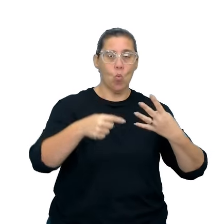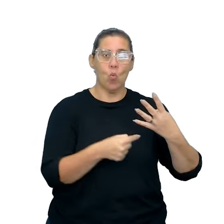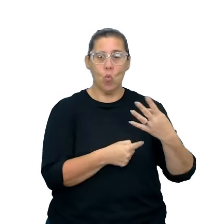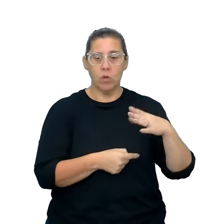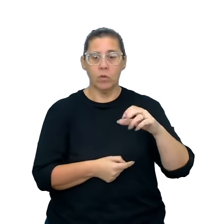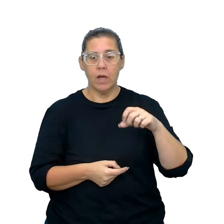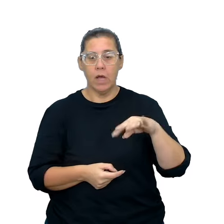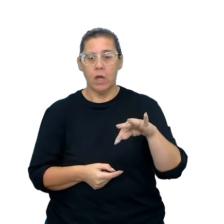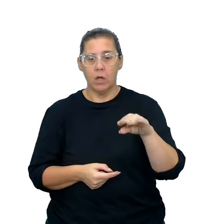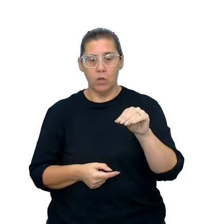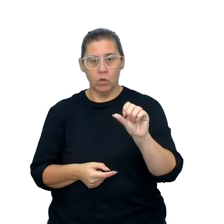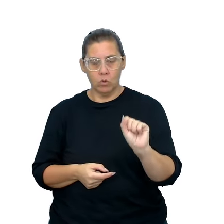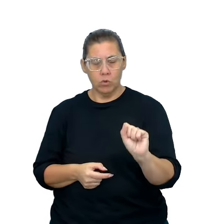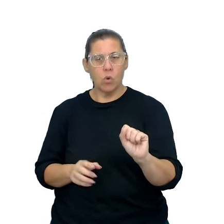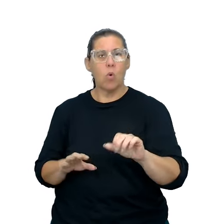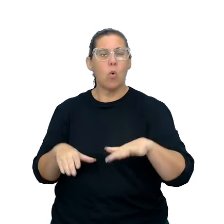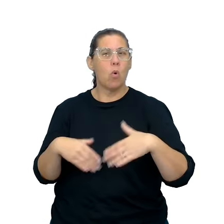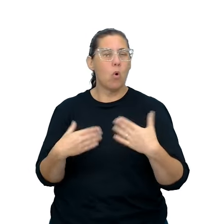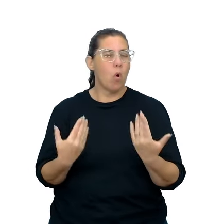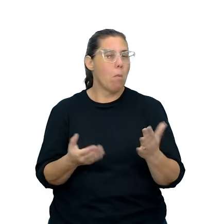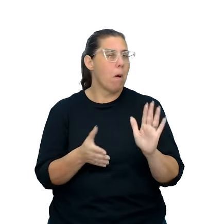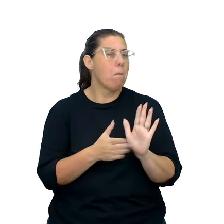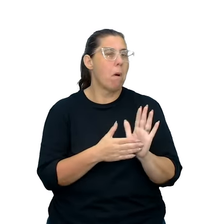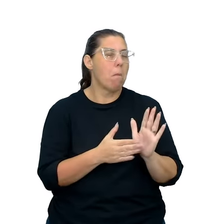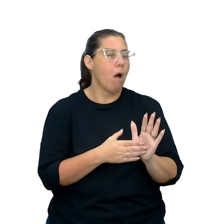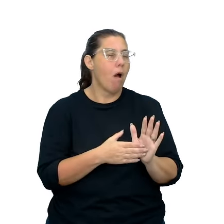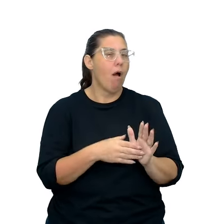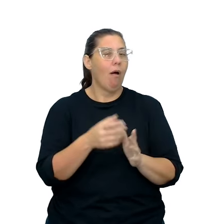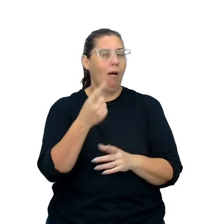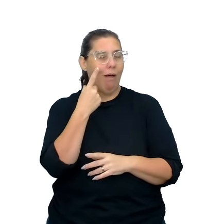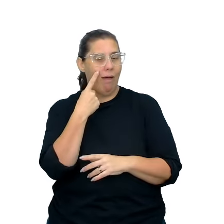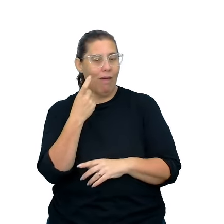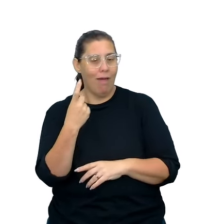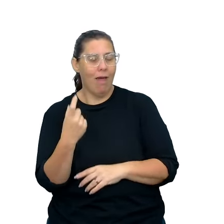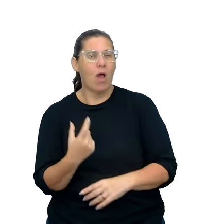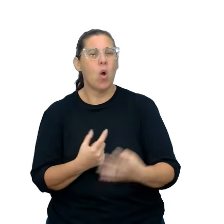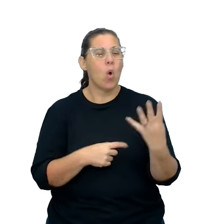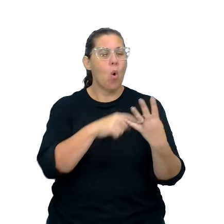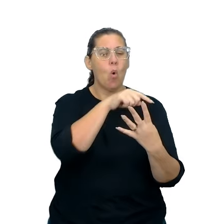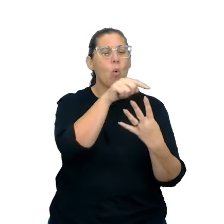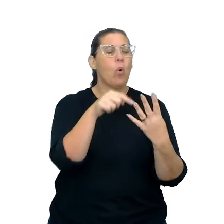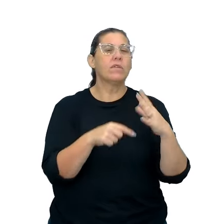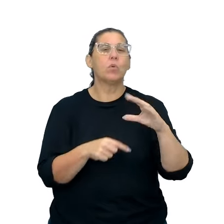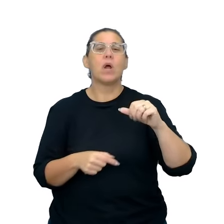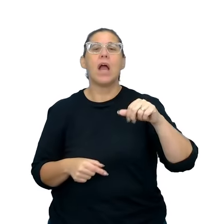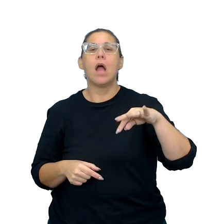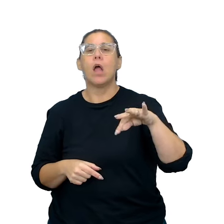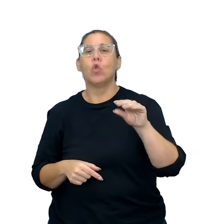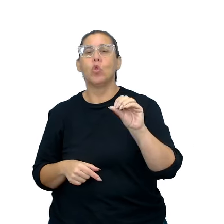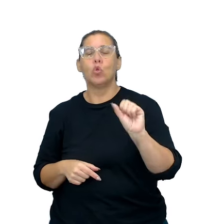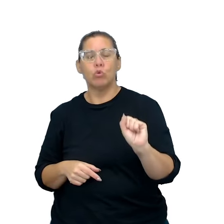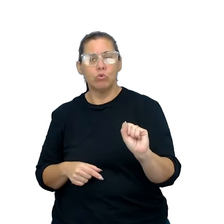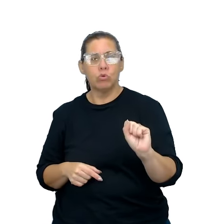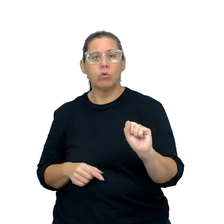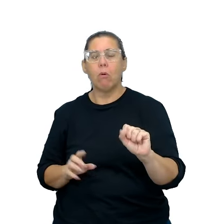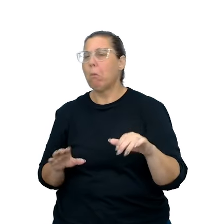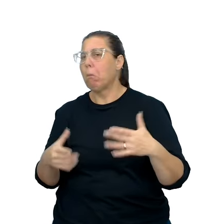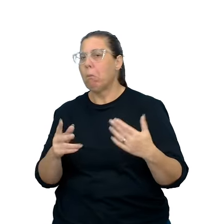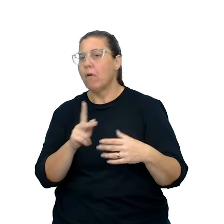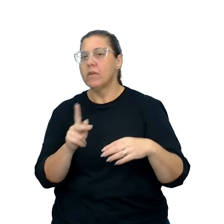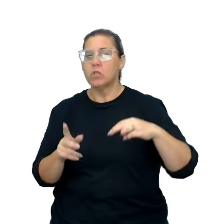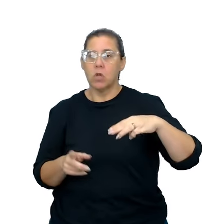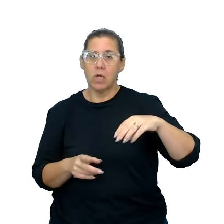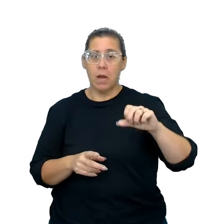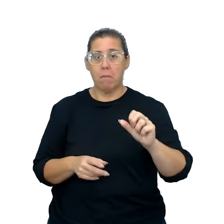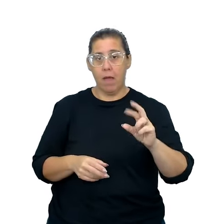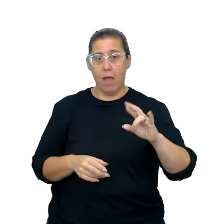muito interessante como ela propõe esse debate chamado 4 cantos, tá bom? A professora Marília, que vai